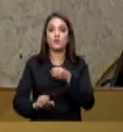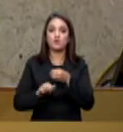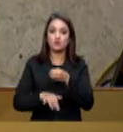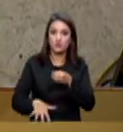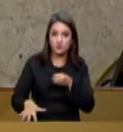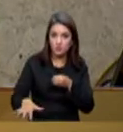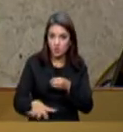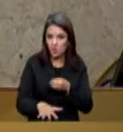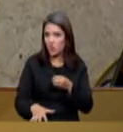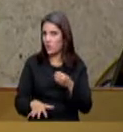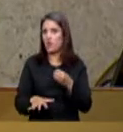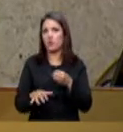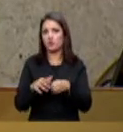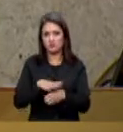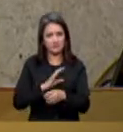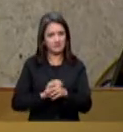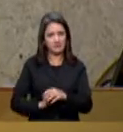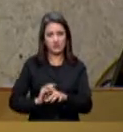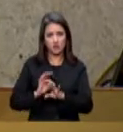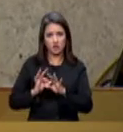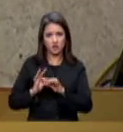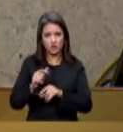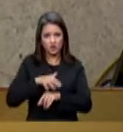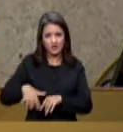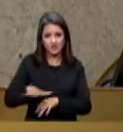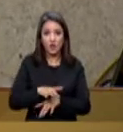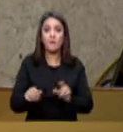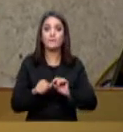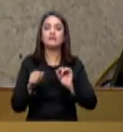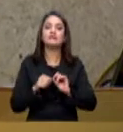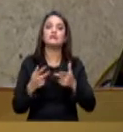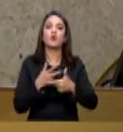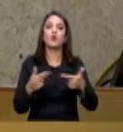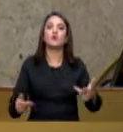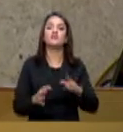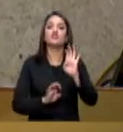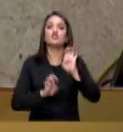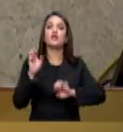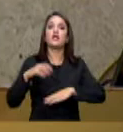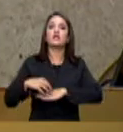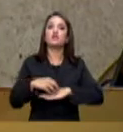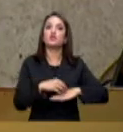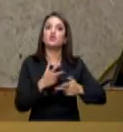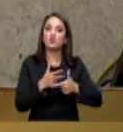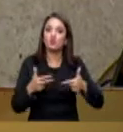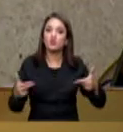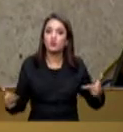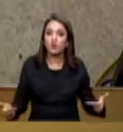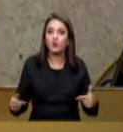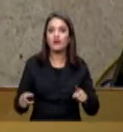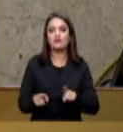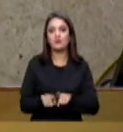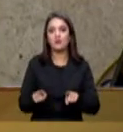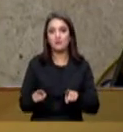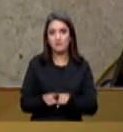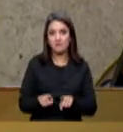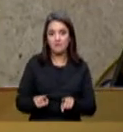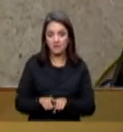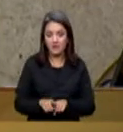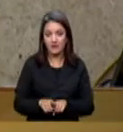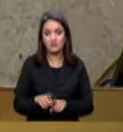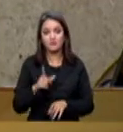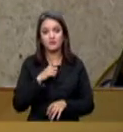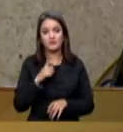de resíduos sólidos requerem o suporte a instalações de infraestrutura de sofisticação e de